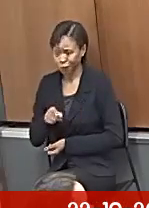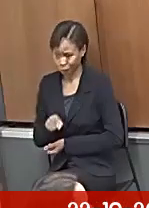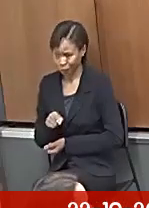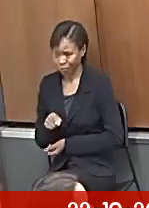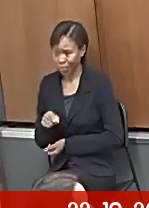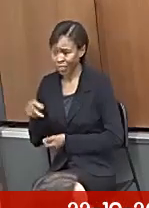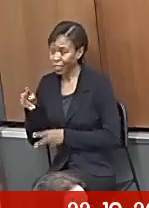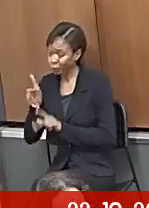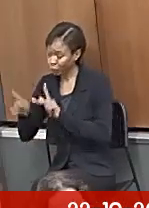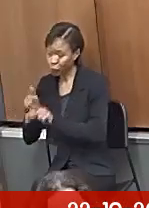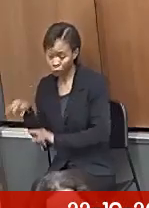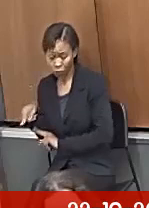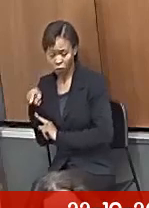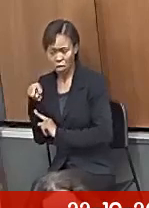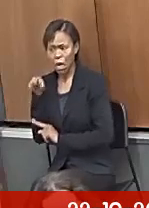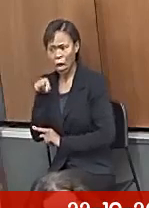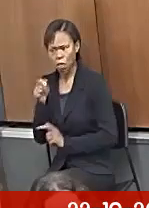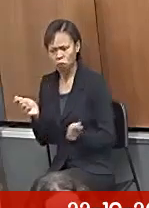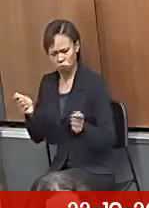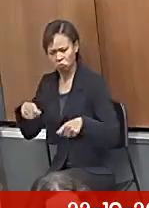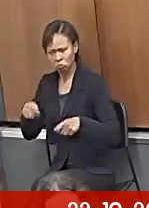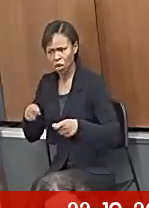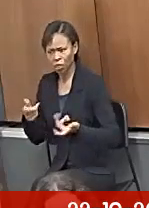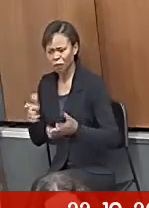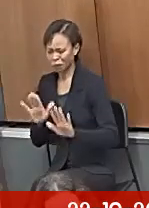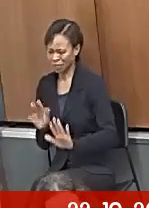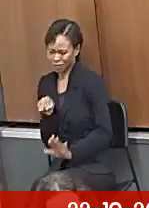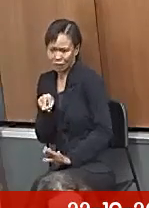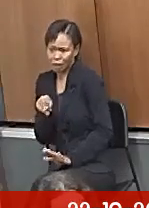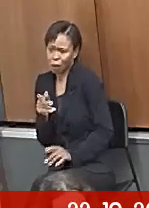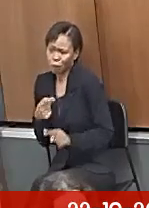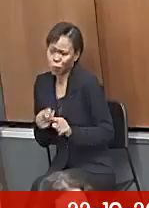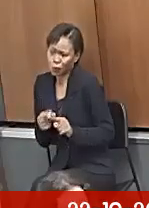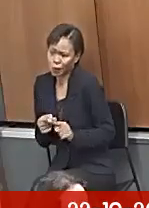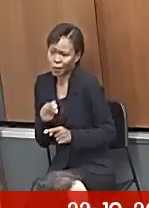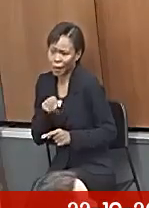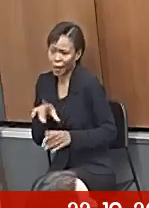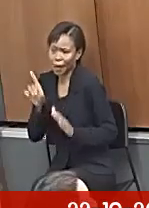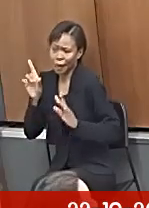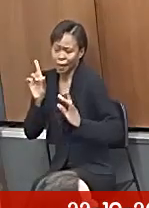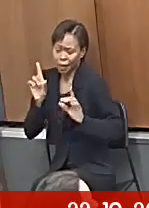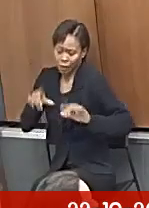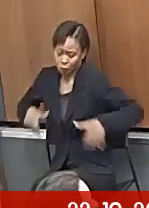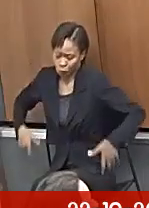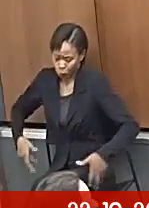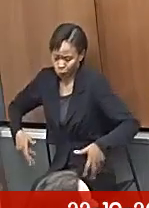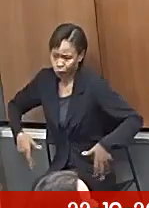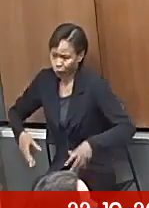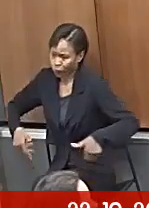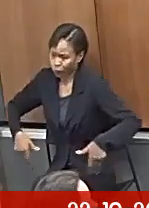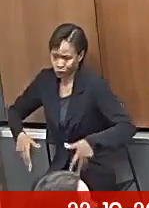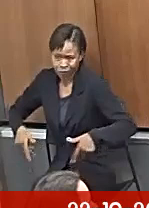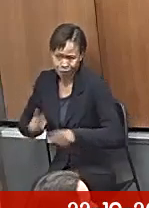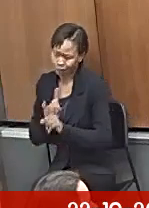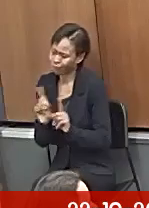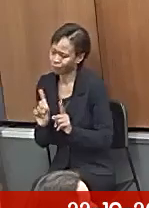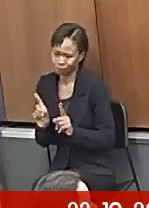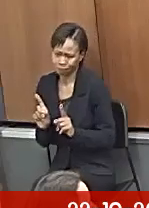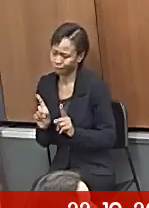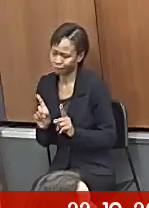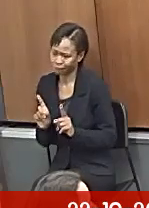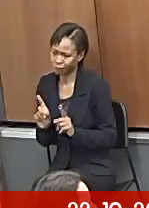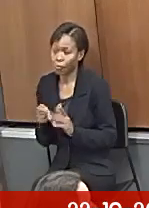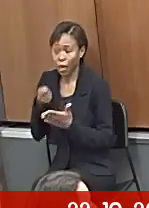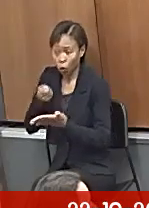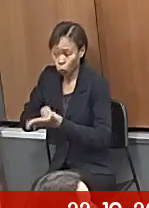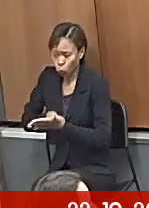seja notada pela sua vitalidade e não pelo acontecimento em torno da cadeira de rodas. É uma luta que não passa só